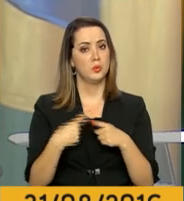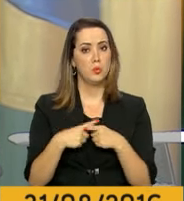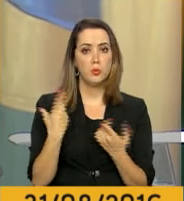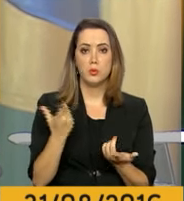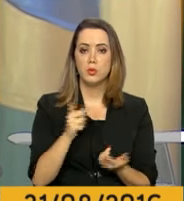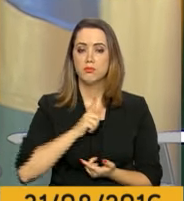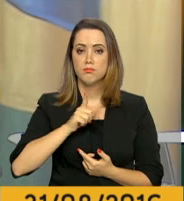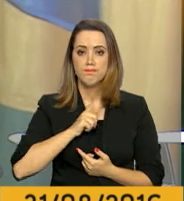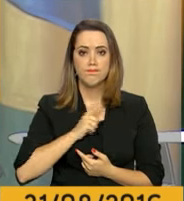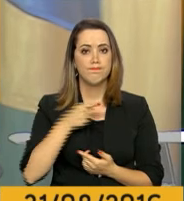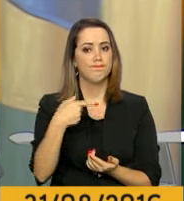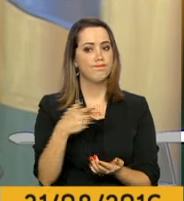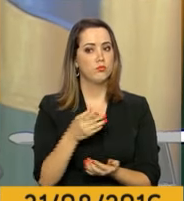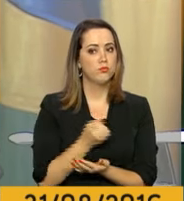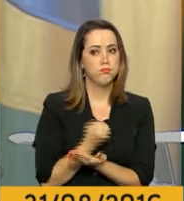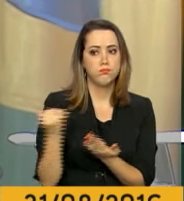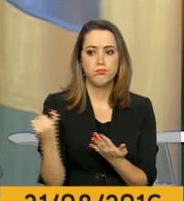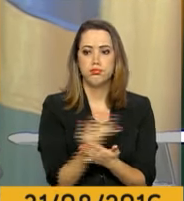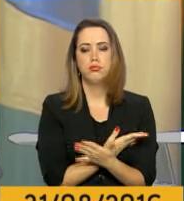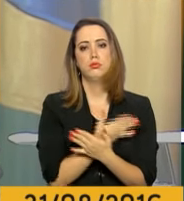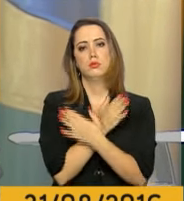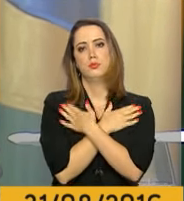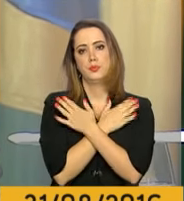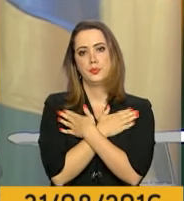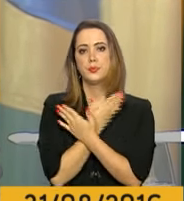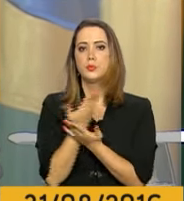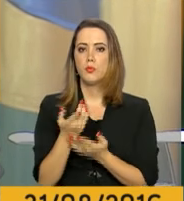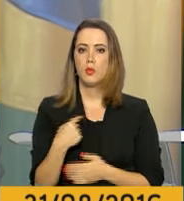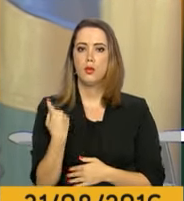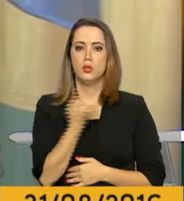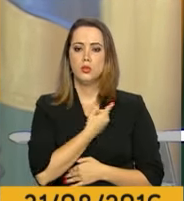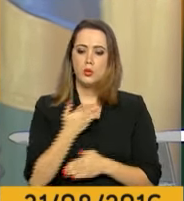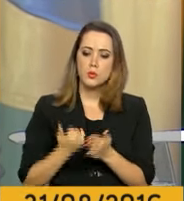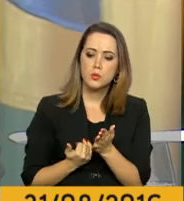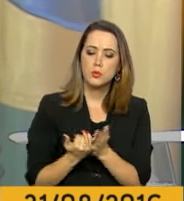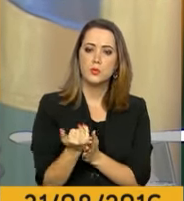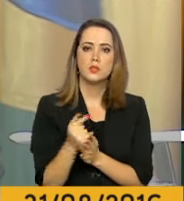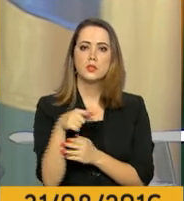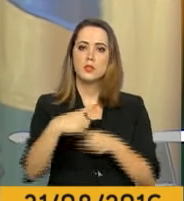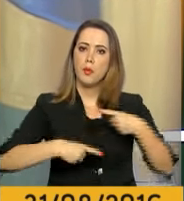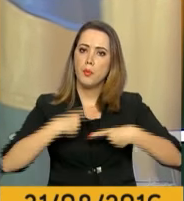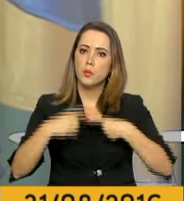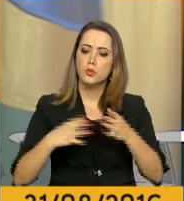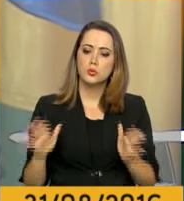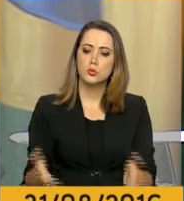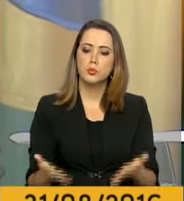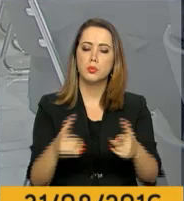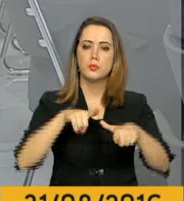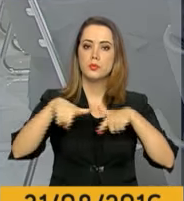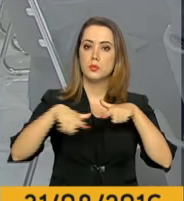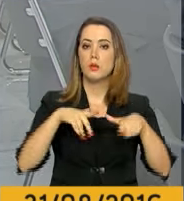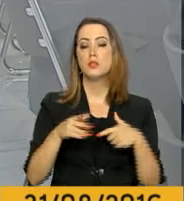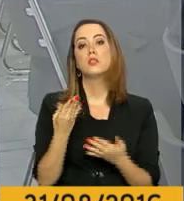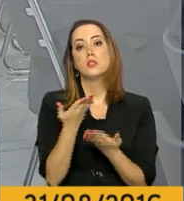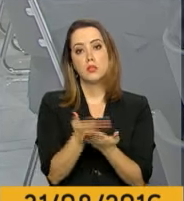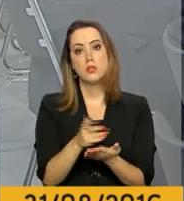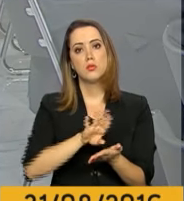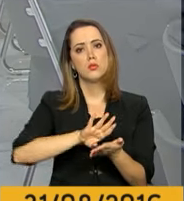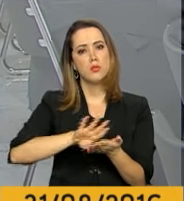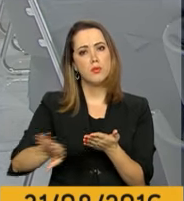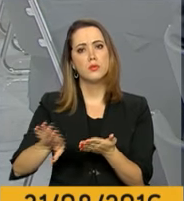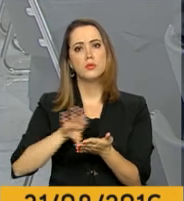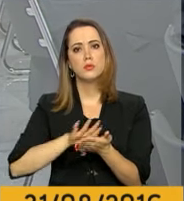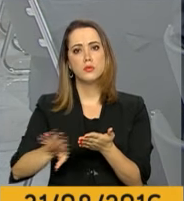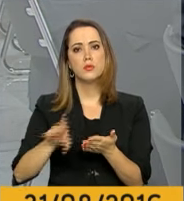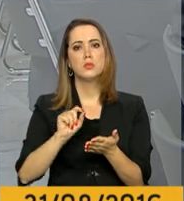precisamente em função do desemprego. Ora bem, no instante que nós e a nossa política começar a gerar emprego, isto vai